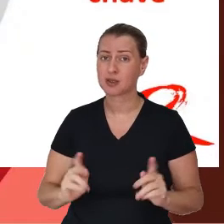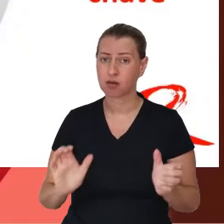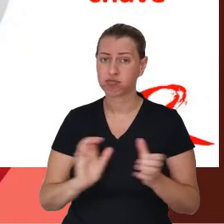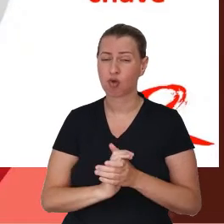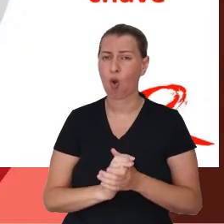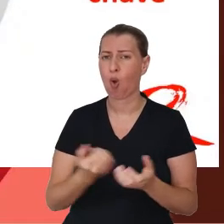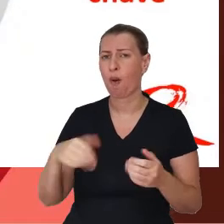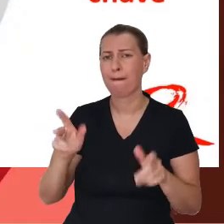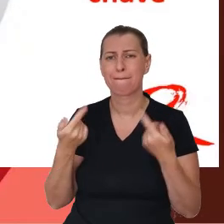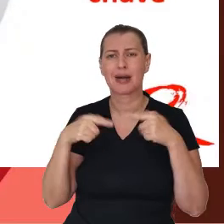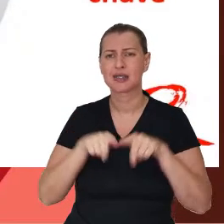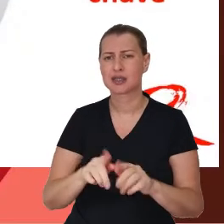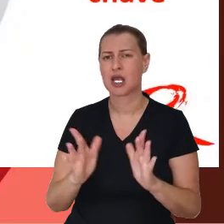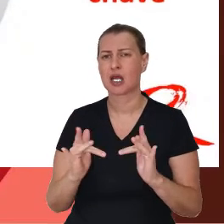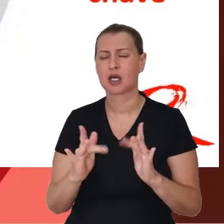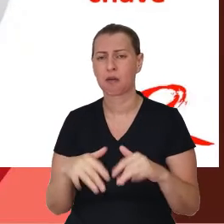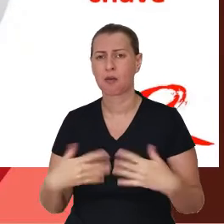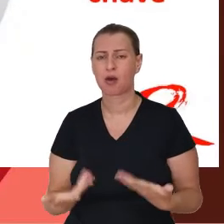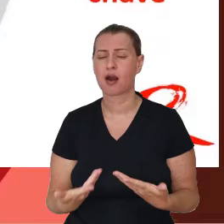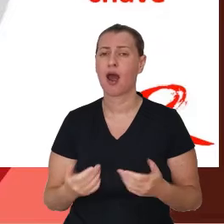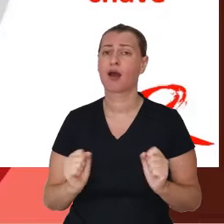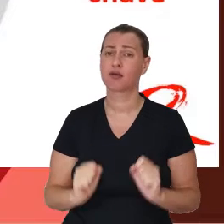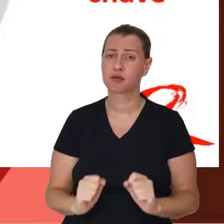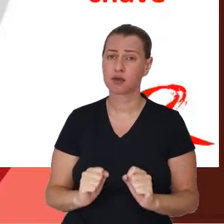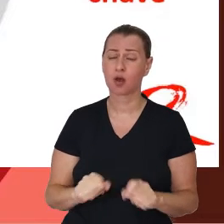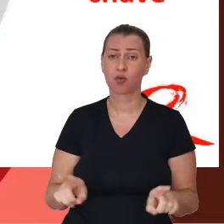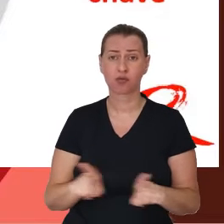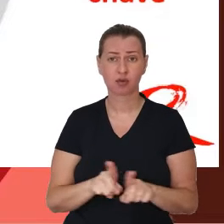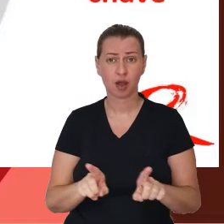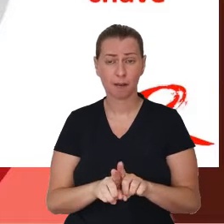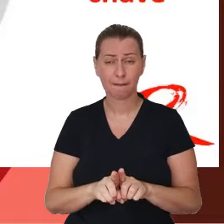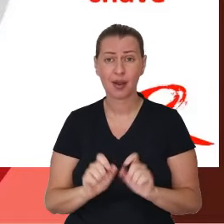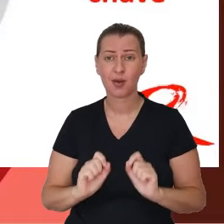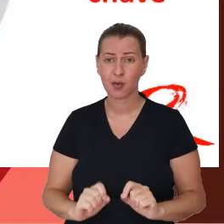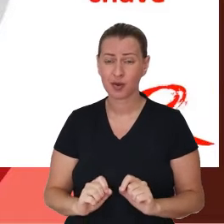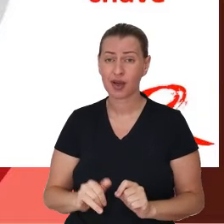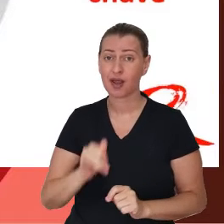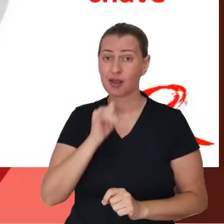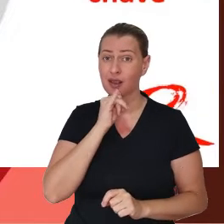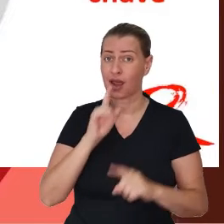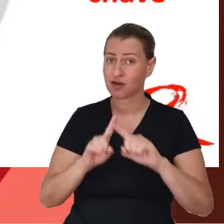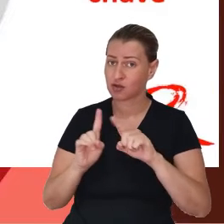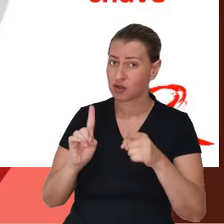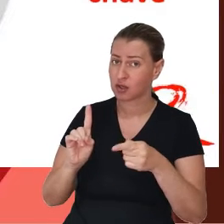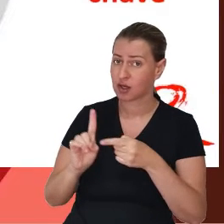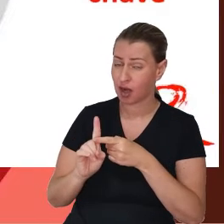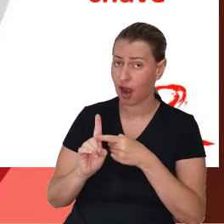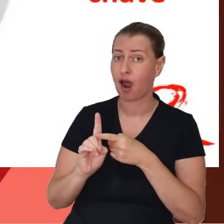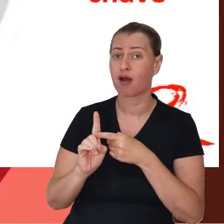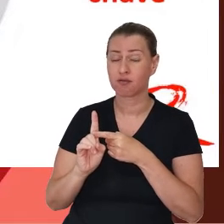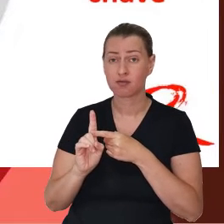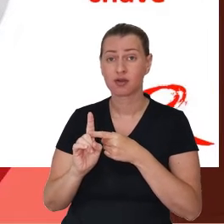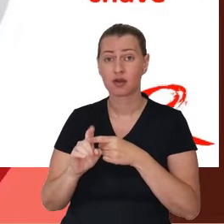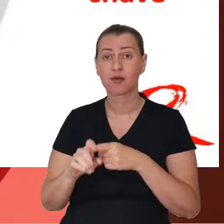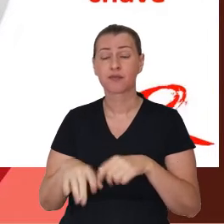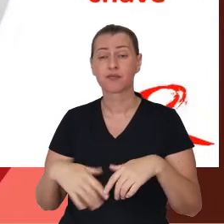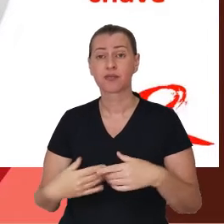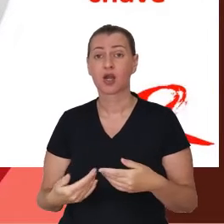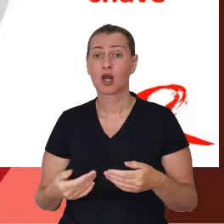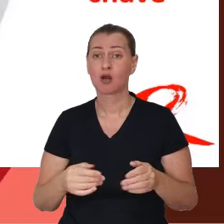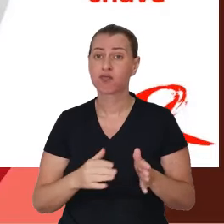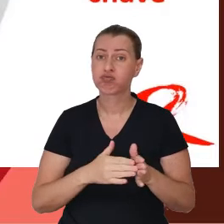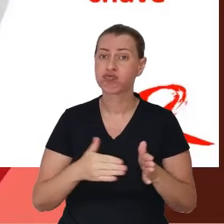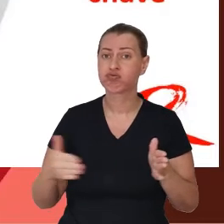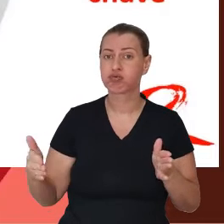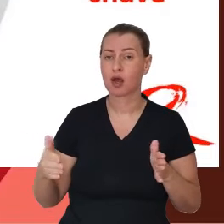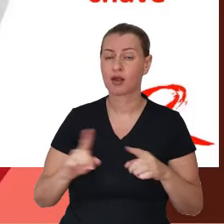também a recomendação de testagem a gestantes e parceiros, tanto no pré-natal quanto na hora do parto. E